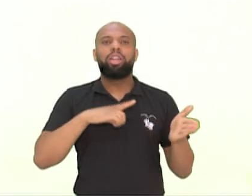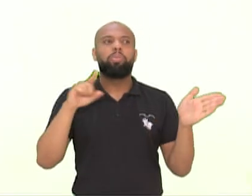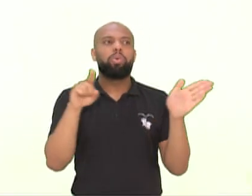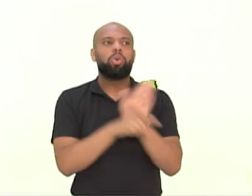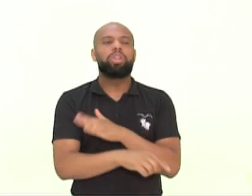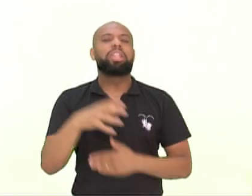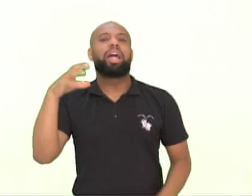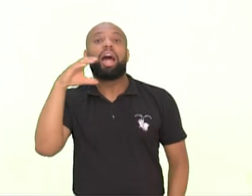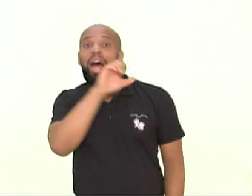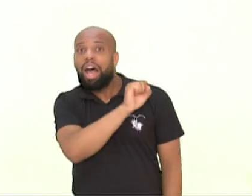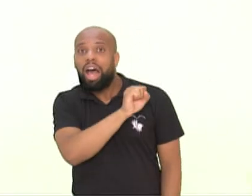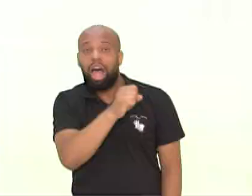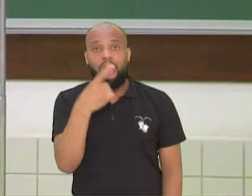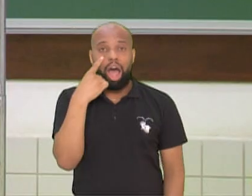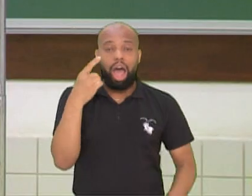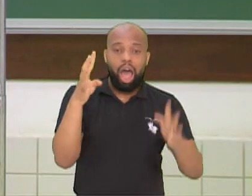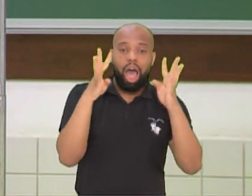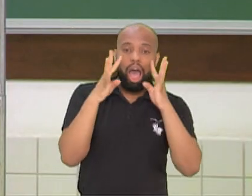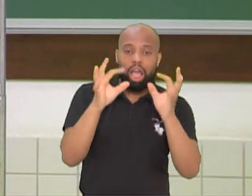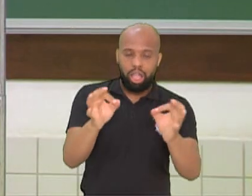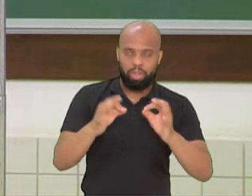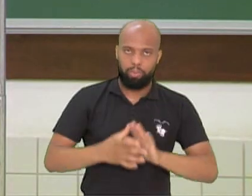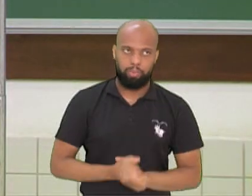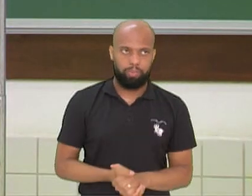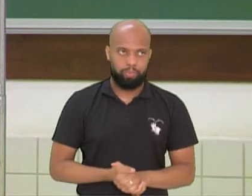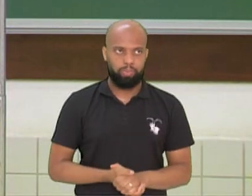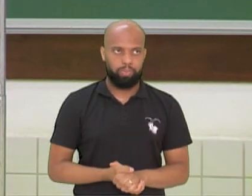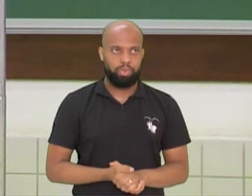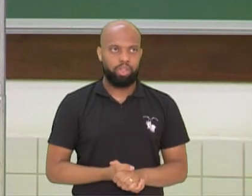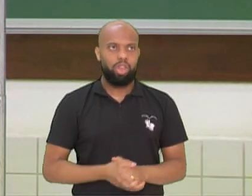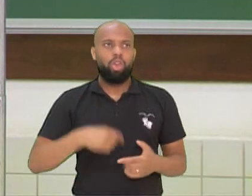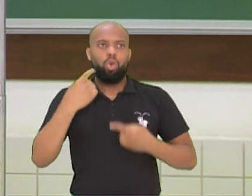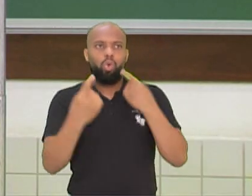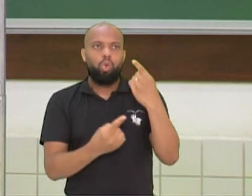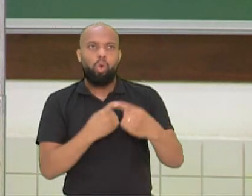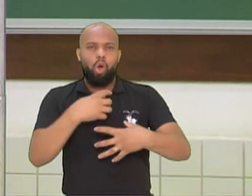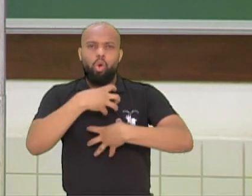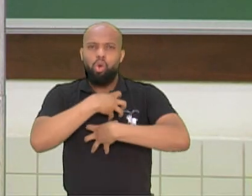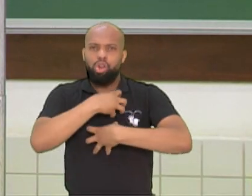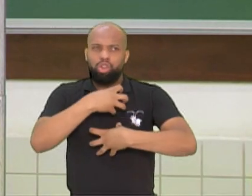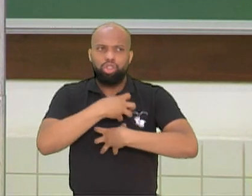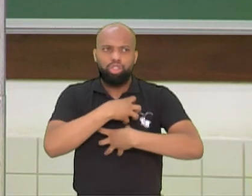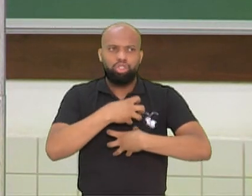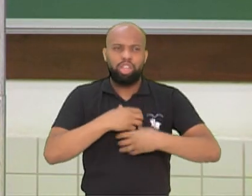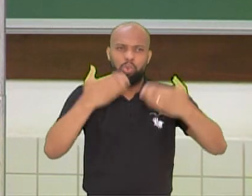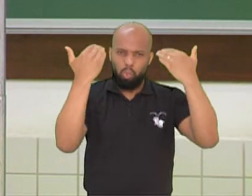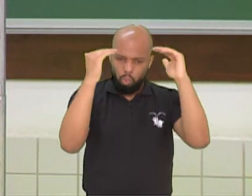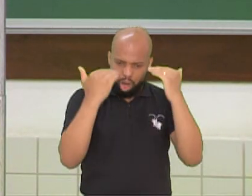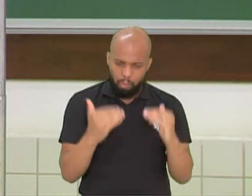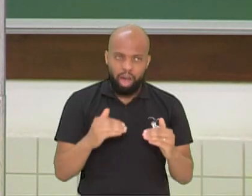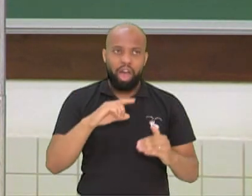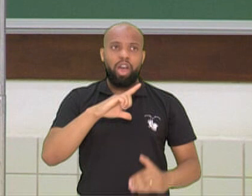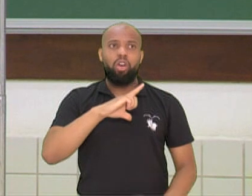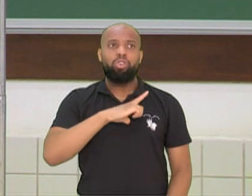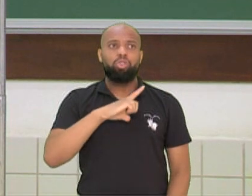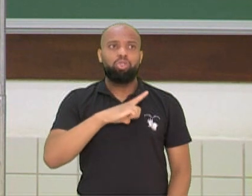vamos fazer um probleminha para ver se vocês prestaram atenção no que eu falei. Em qual dos casos abaixo,